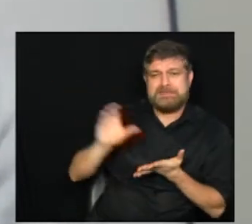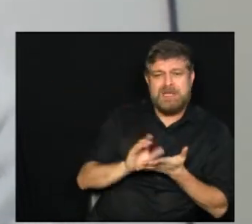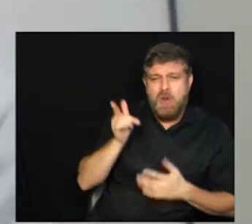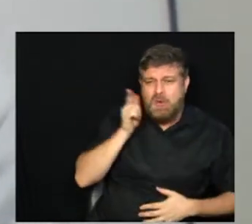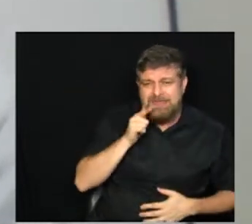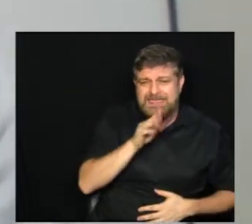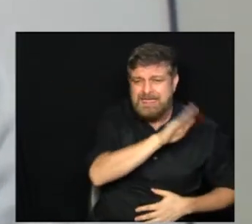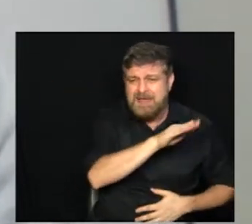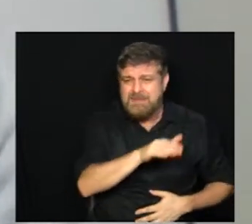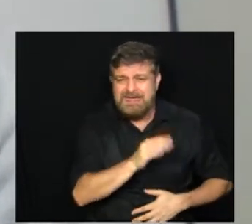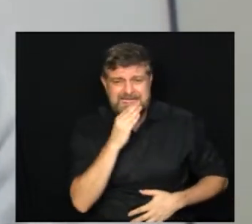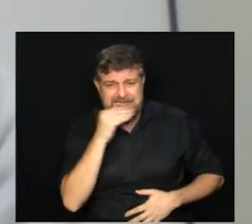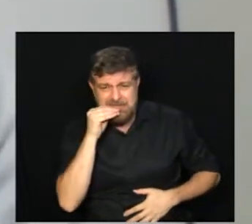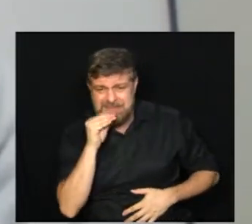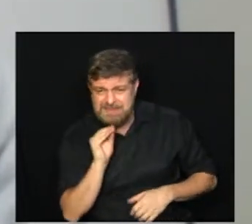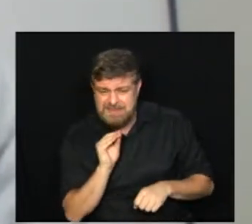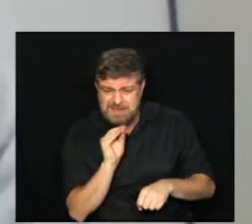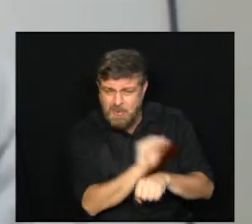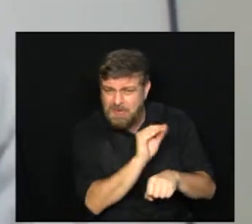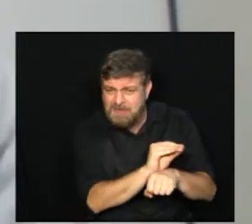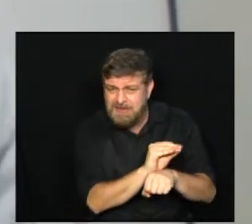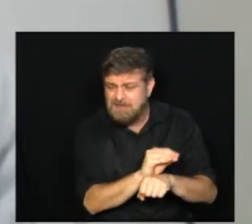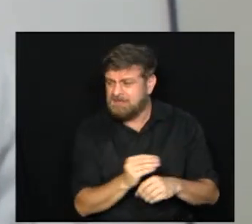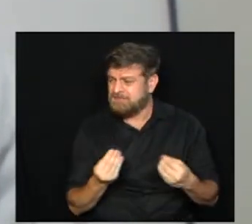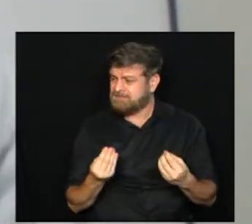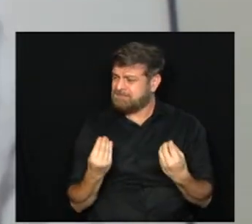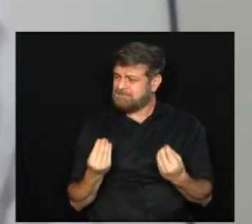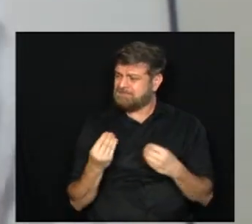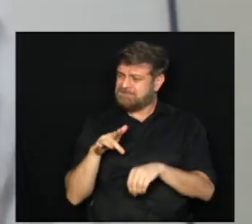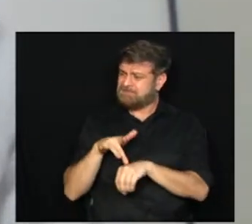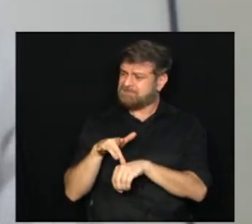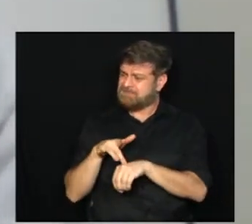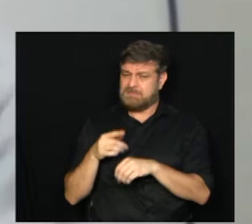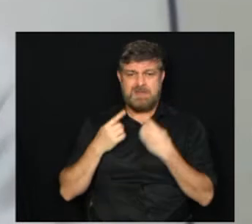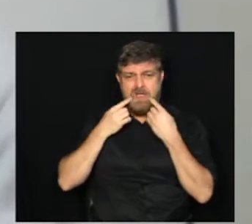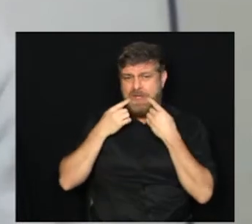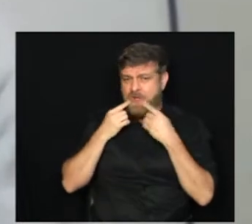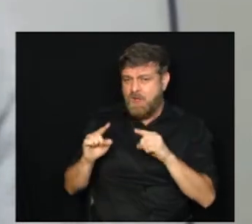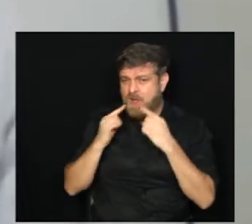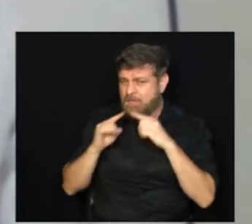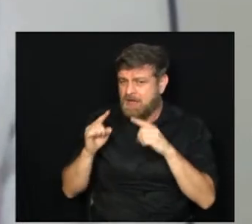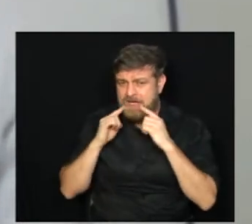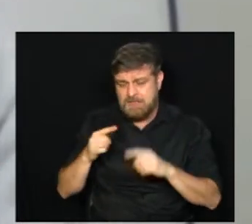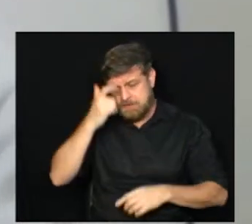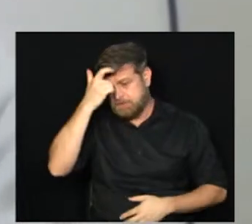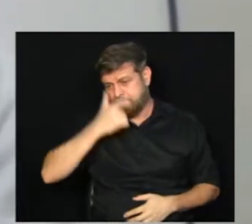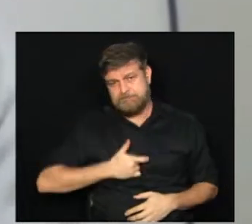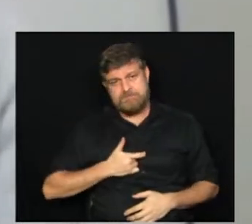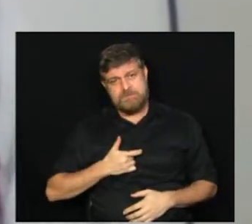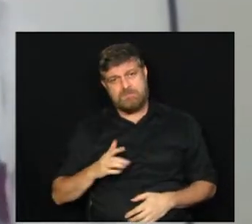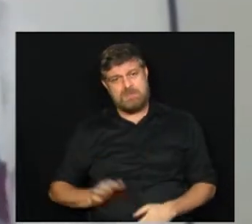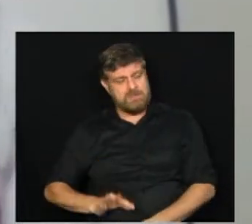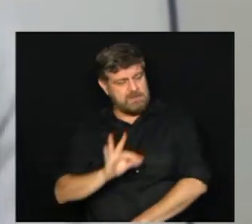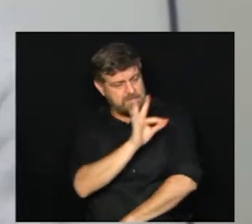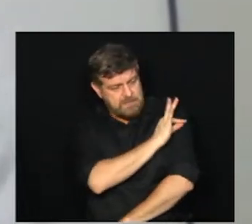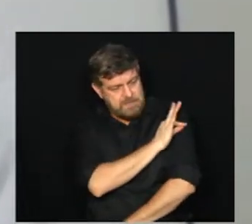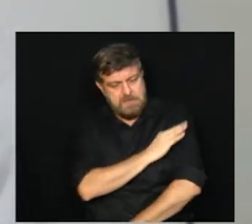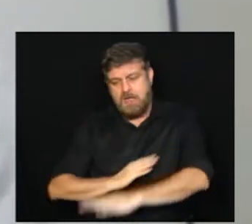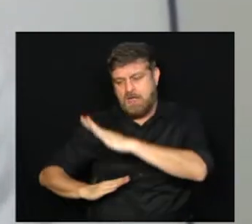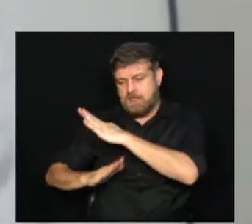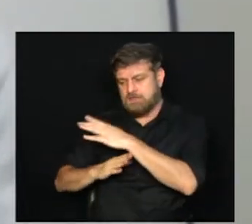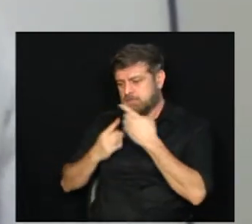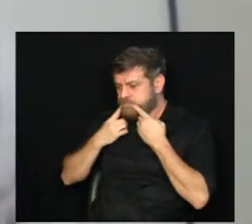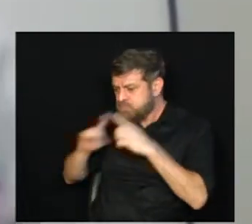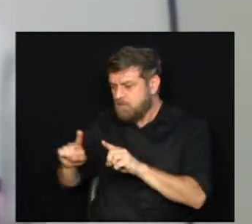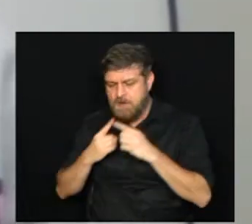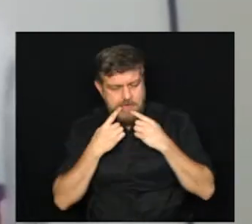criança e adolescente na primeira infância. É uma crítica que eu faço, que daí é onde eu mexo no legislativo, é onde eu mexo no